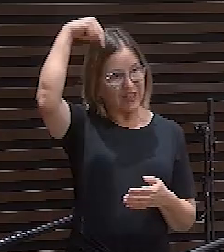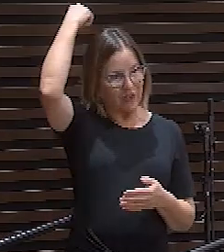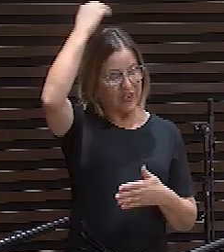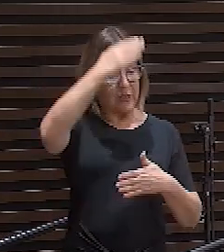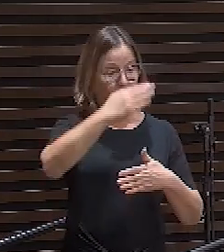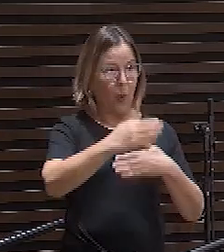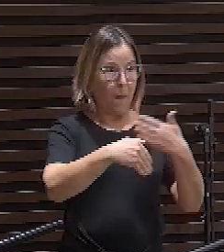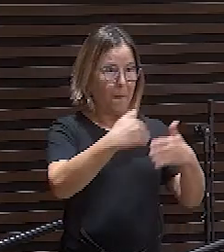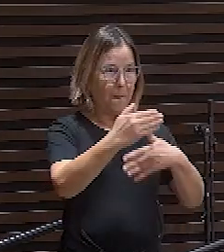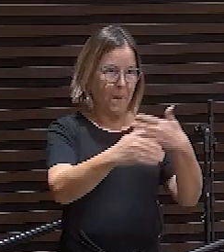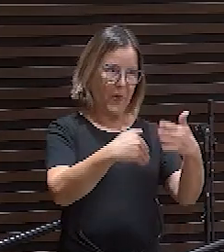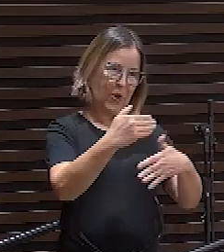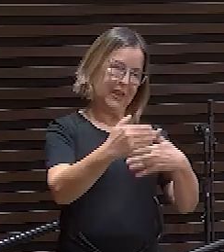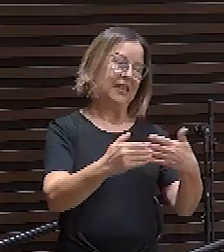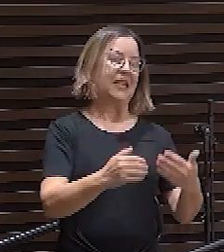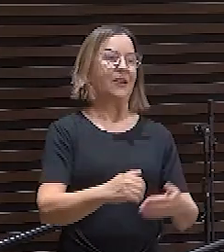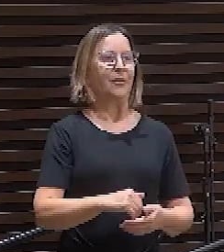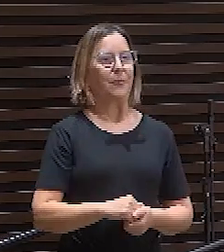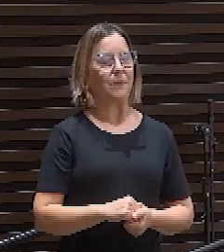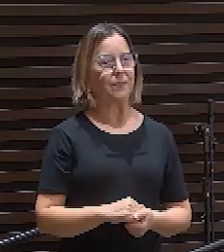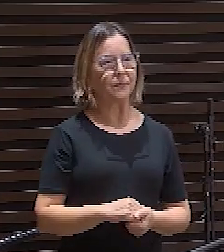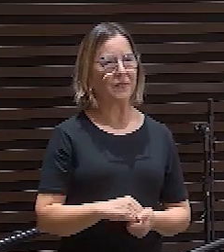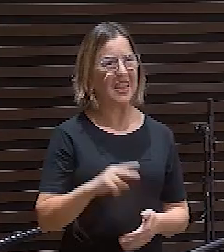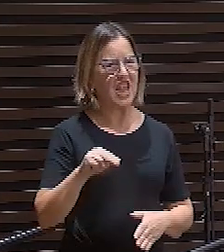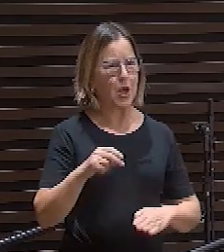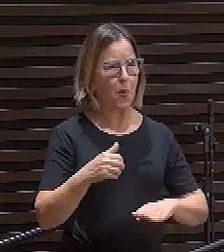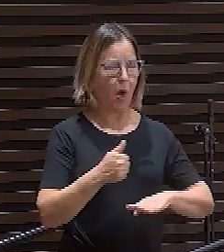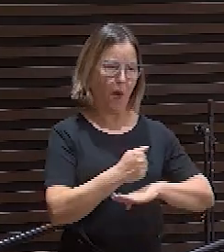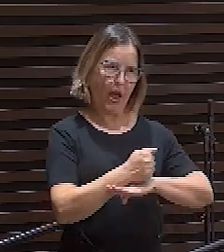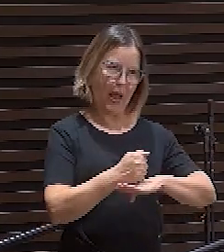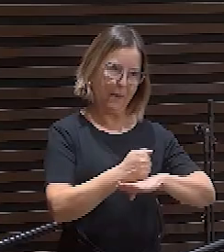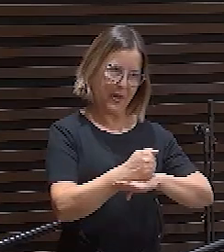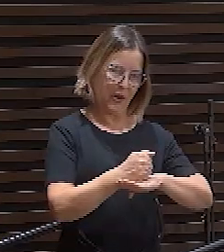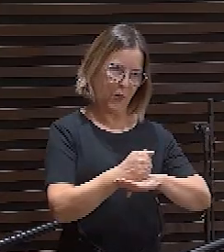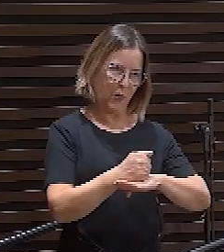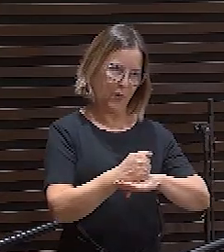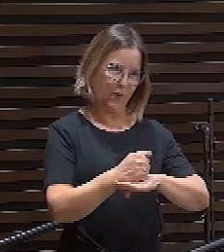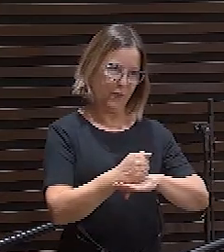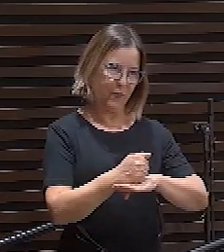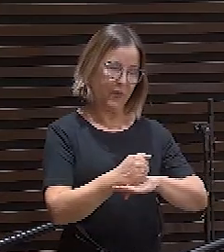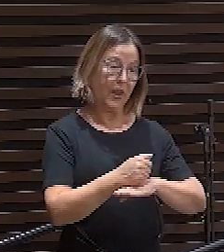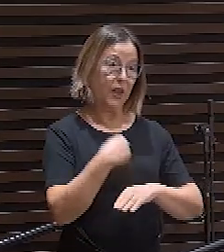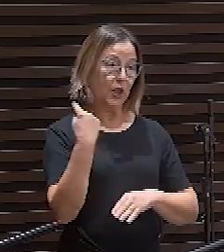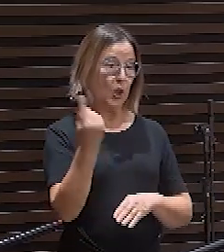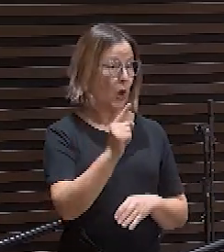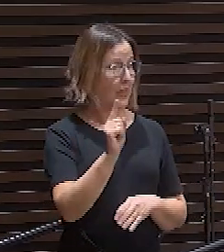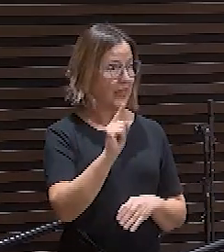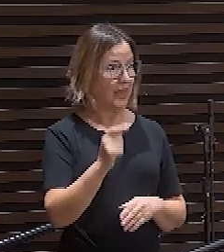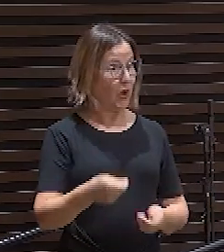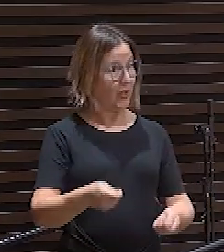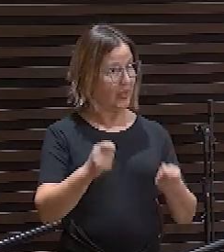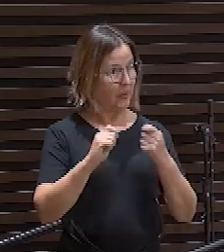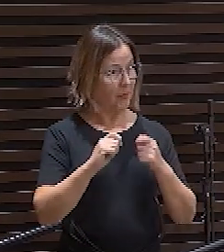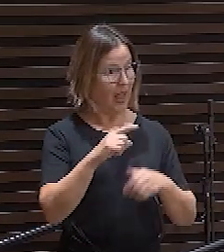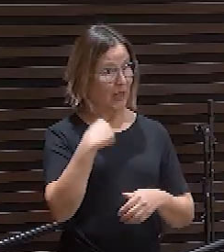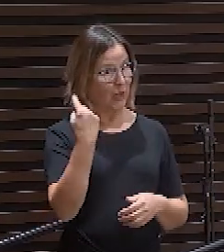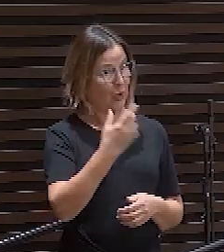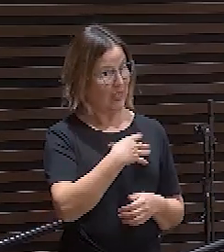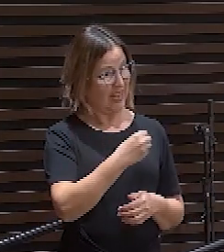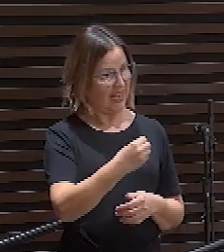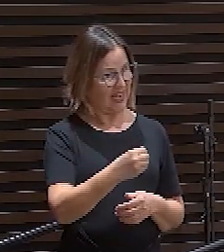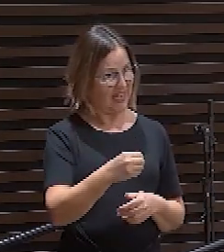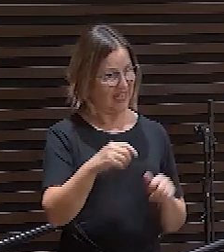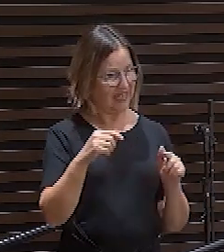Tá? E como Abraão, não receberemos nossa herança nesta vida. É o que diz em Hebreus 11, de 8 a